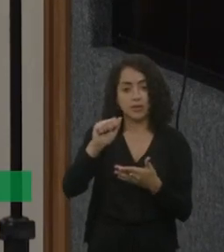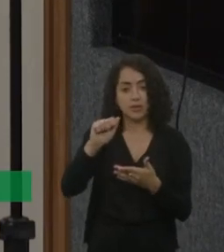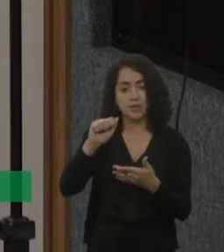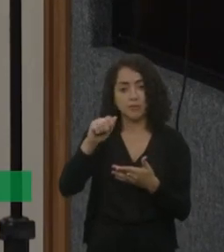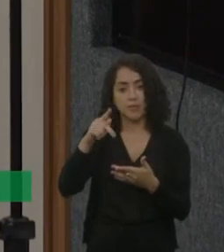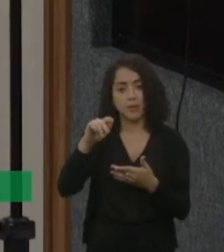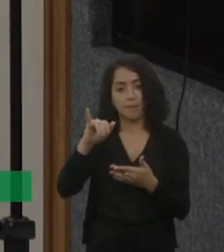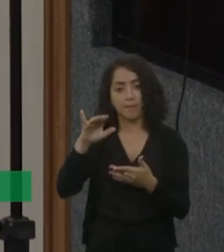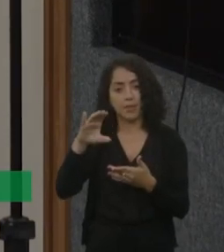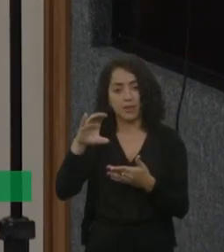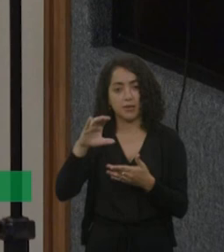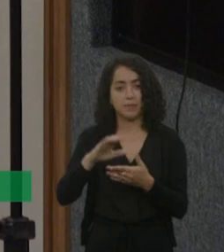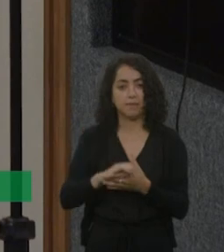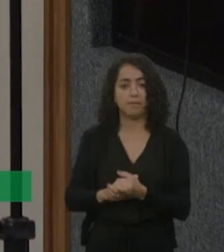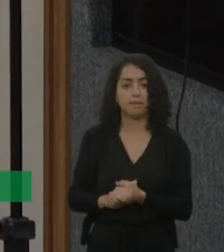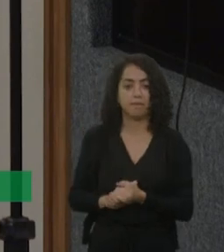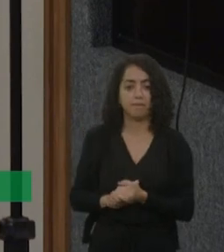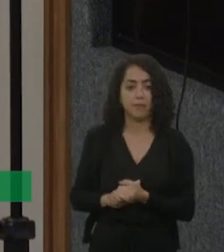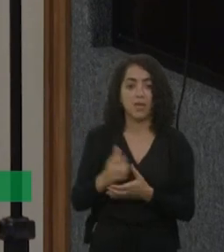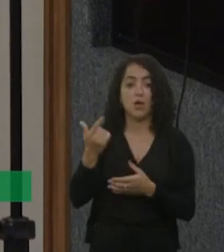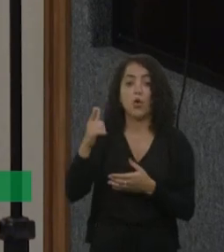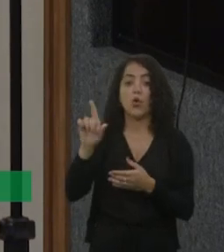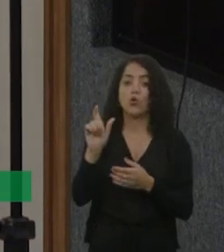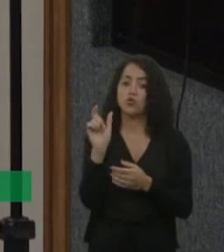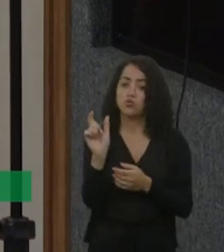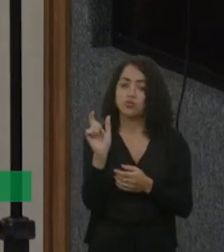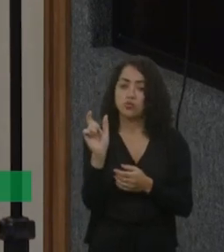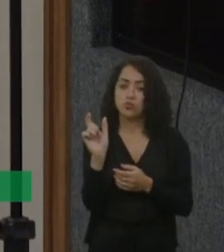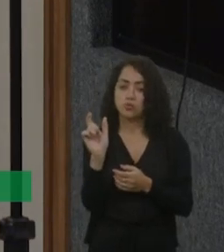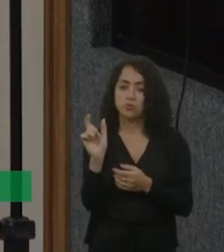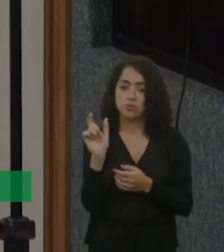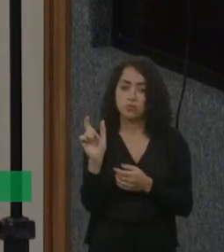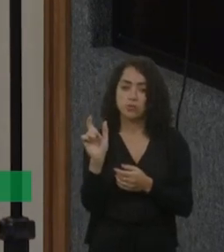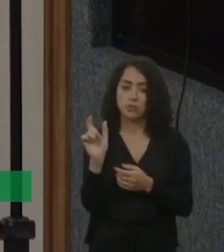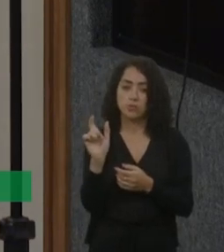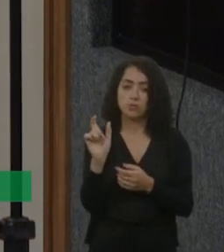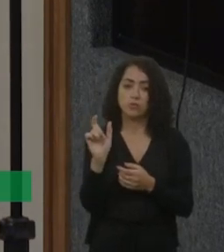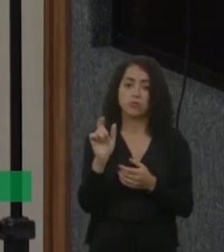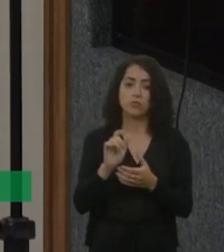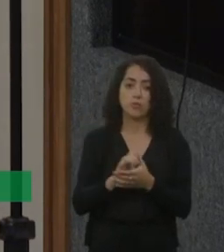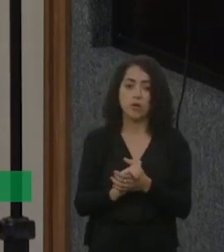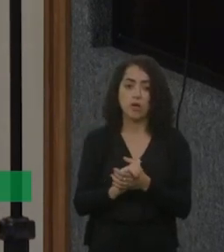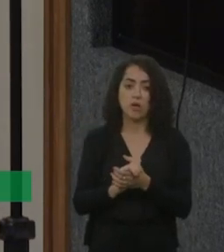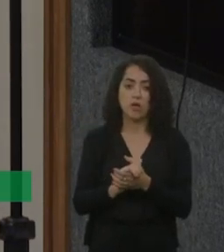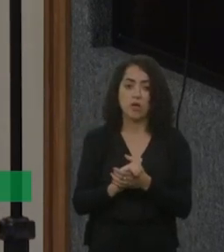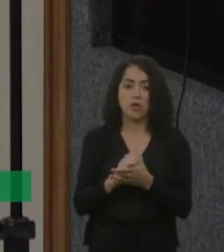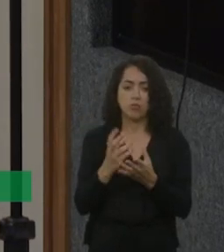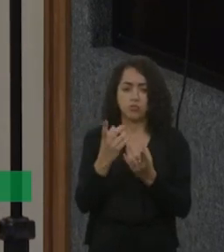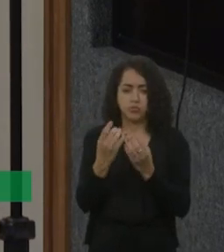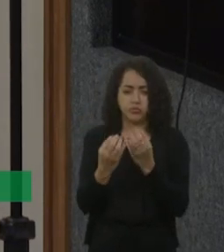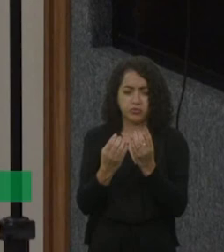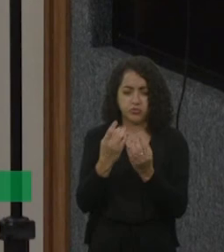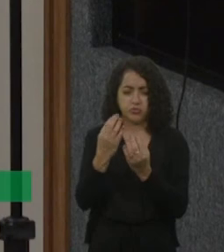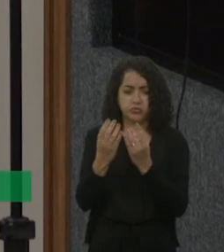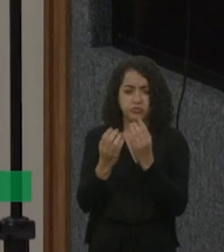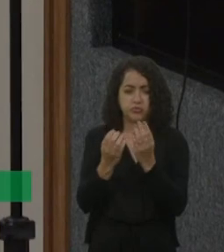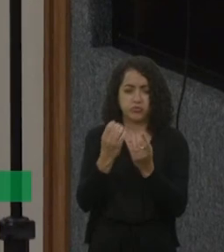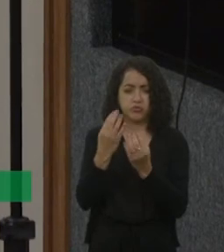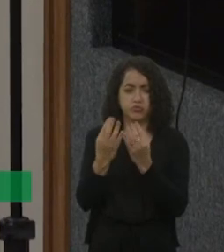Tá? Uma outra nomenclatura que se coloca são histiócitos espumosos, porque parece espuma, né? Parece bolha de sabão.